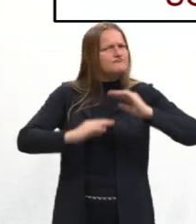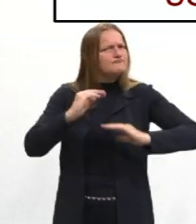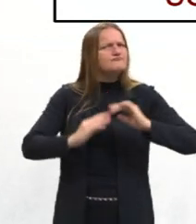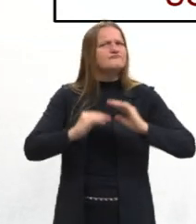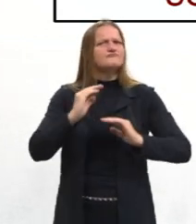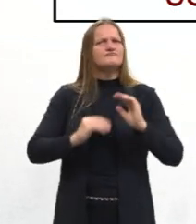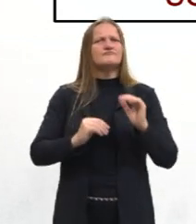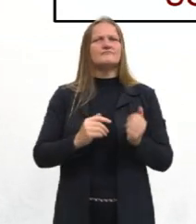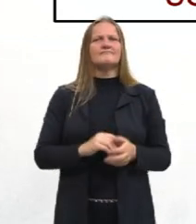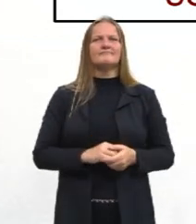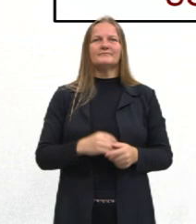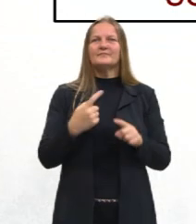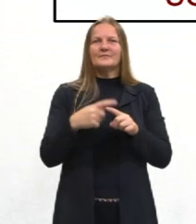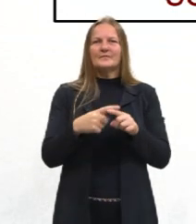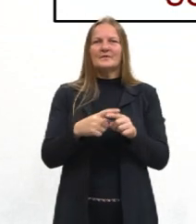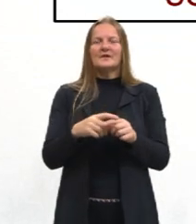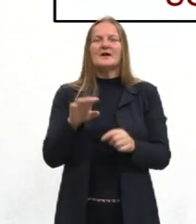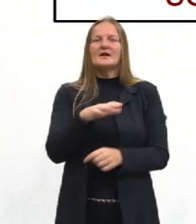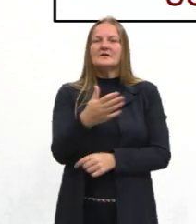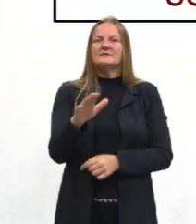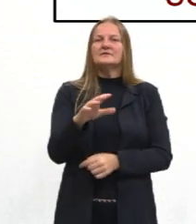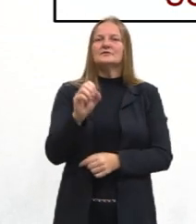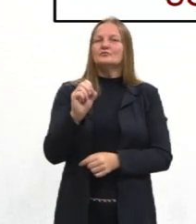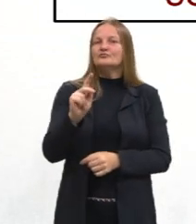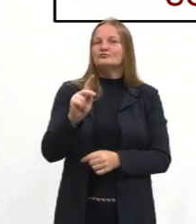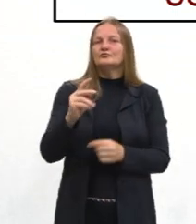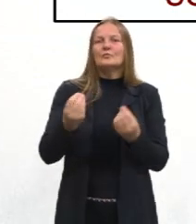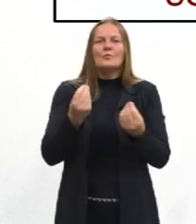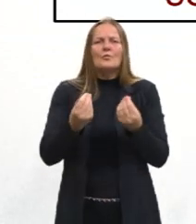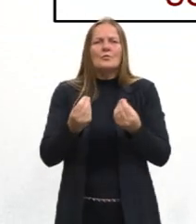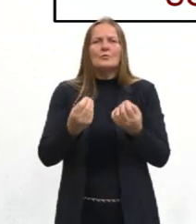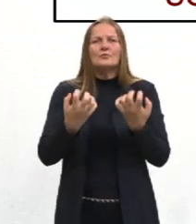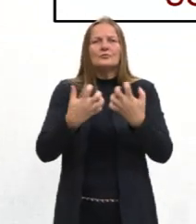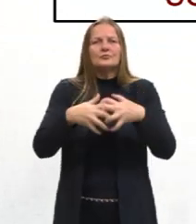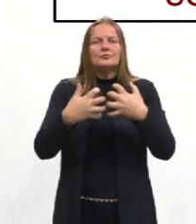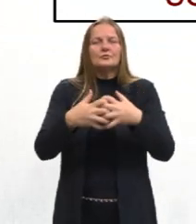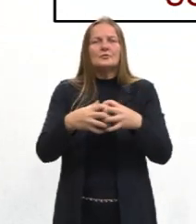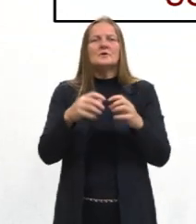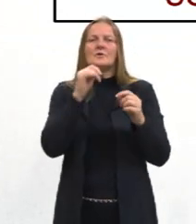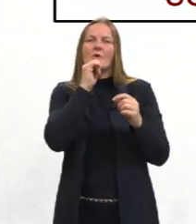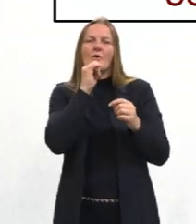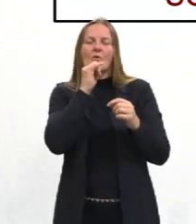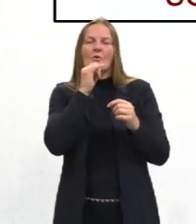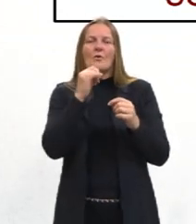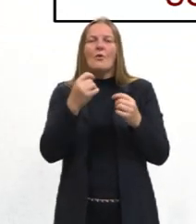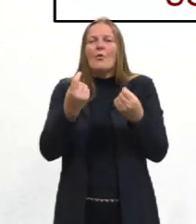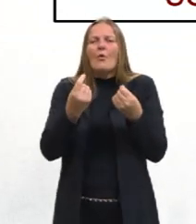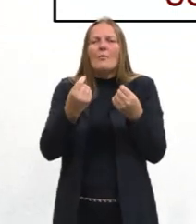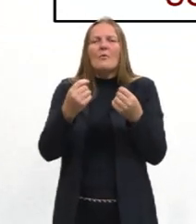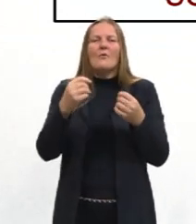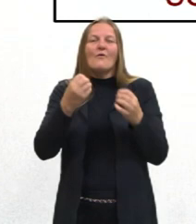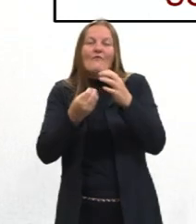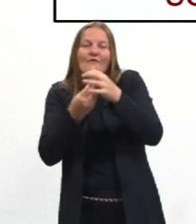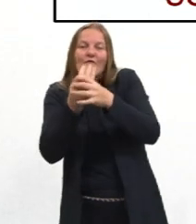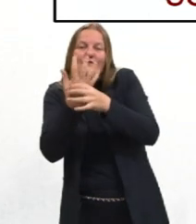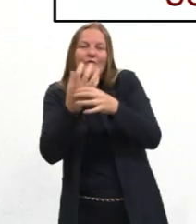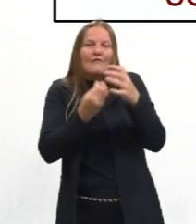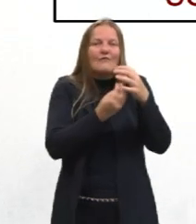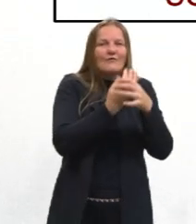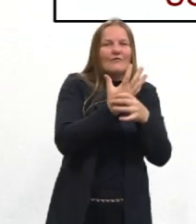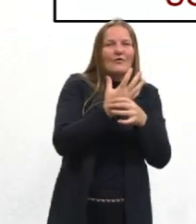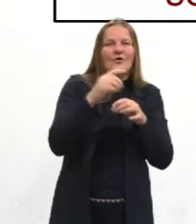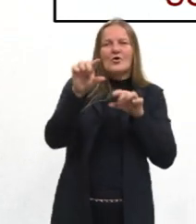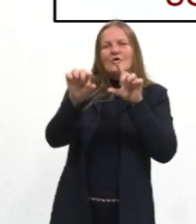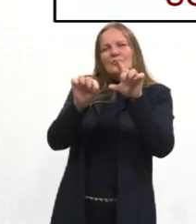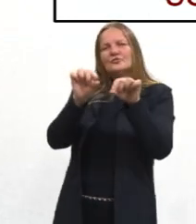ativamente por oportunidades de acasalamento e tem mecanismos de